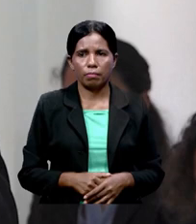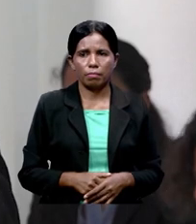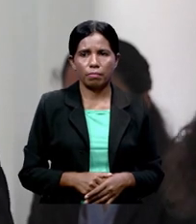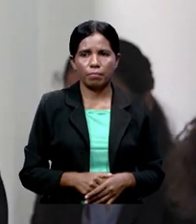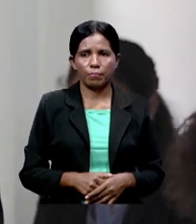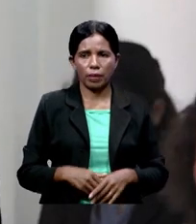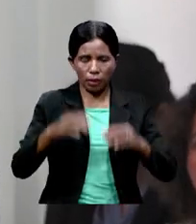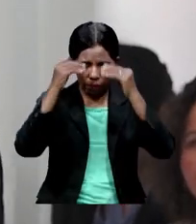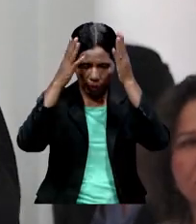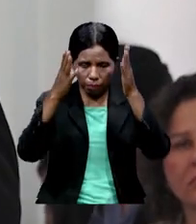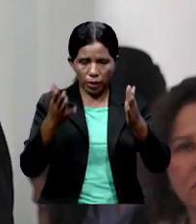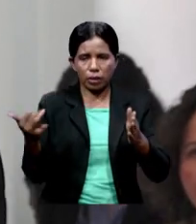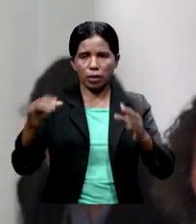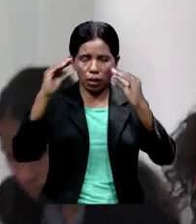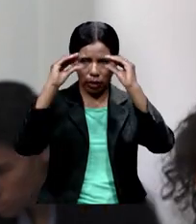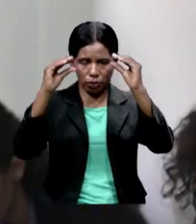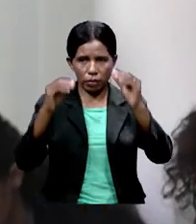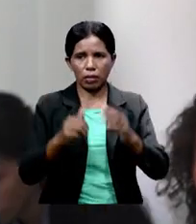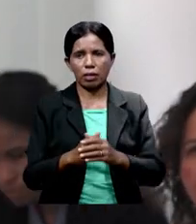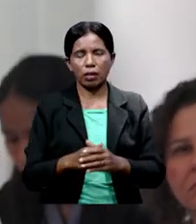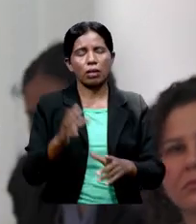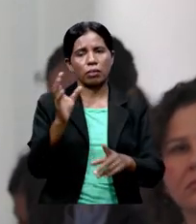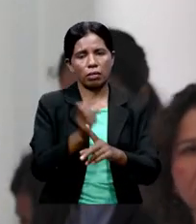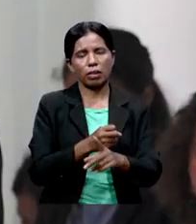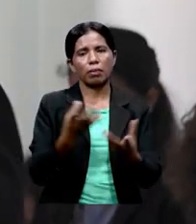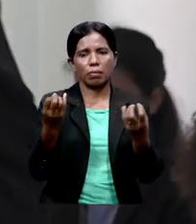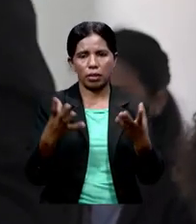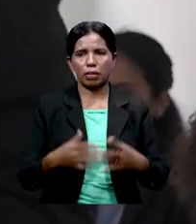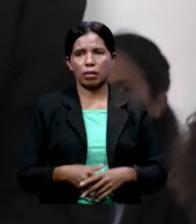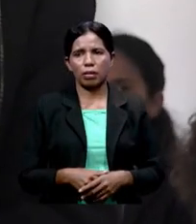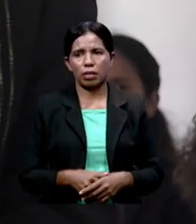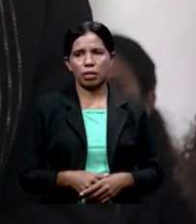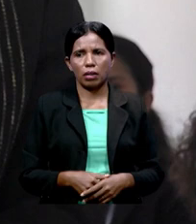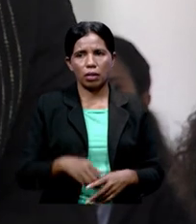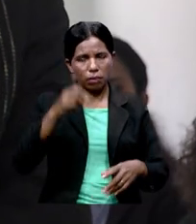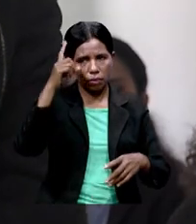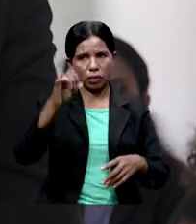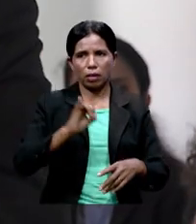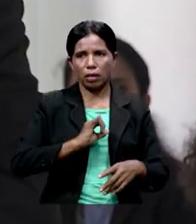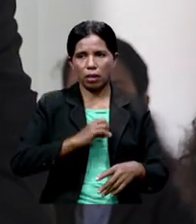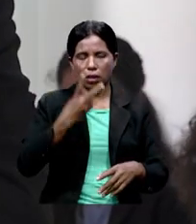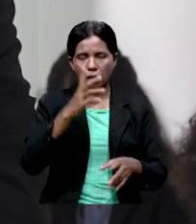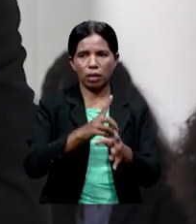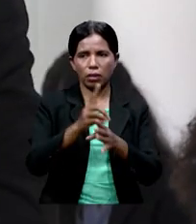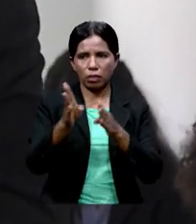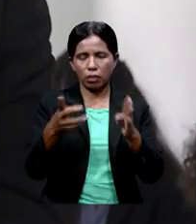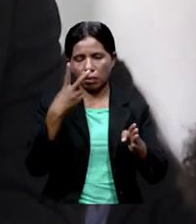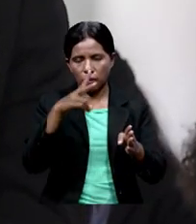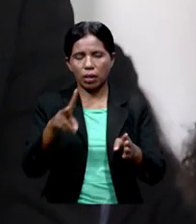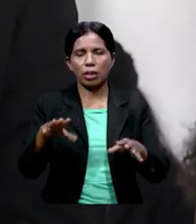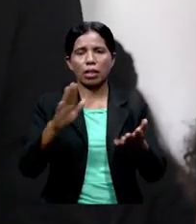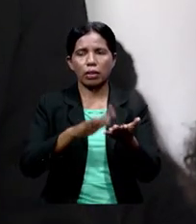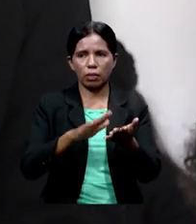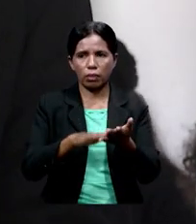Se o professor tira uma canoa e falta para, de repente, o diretor de educação tumba e a escola uma cara